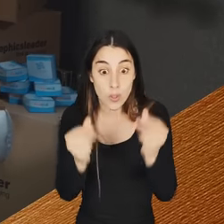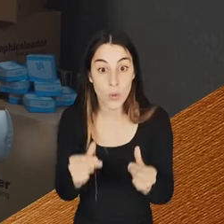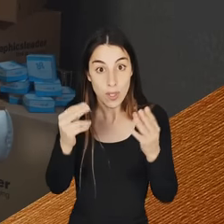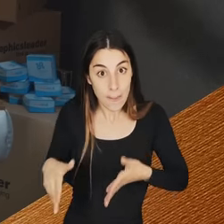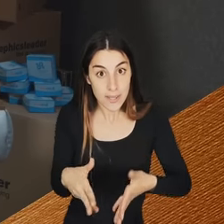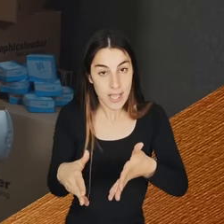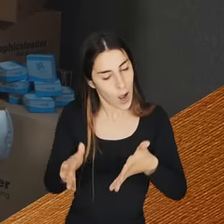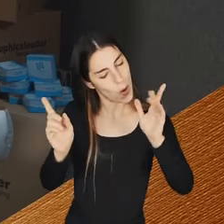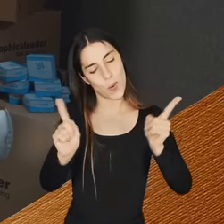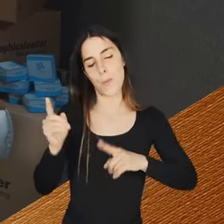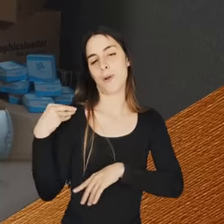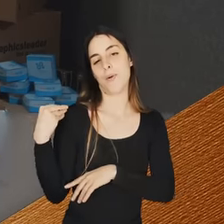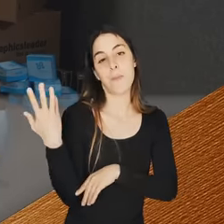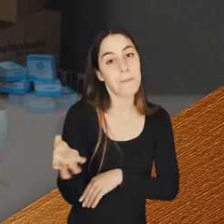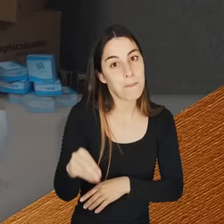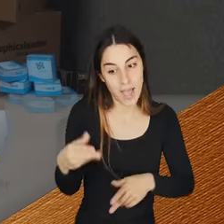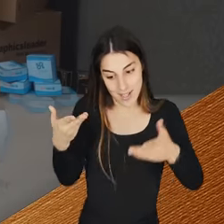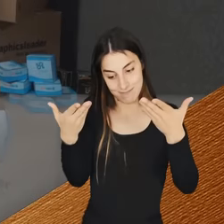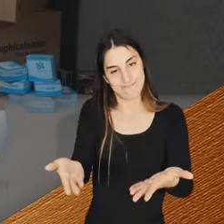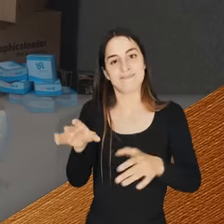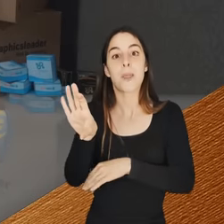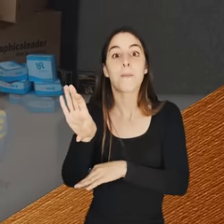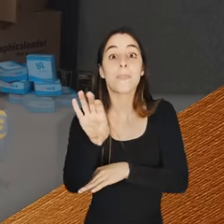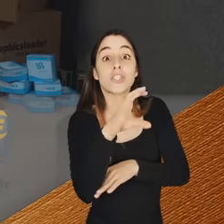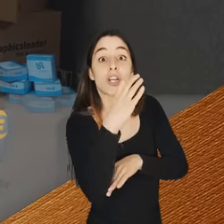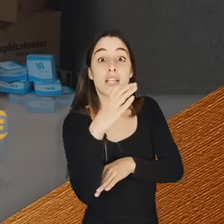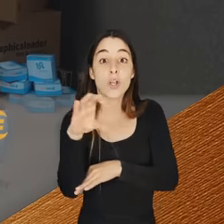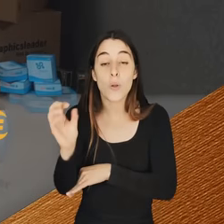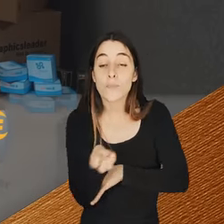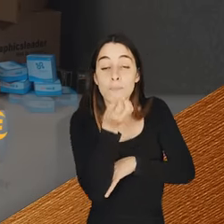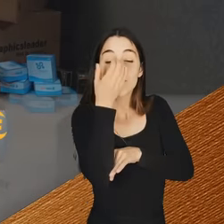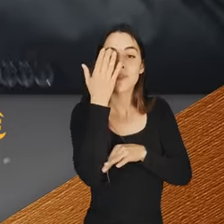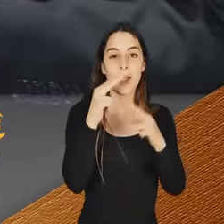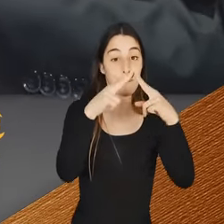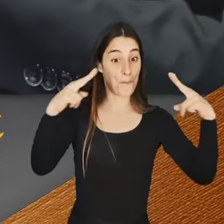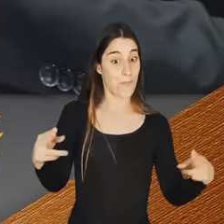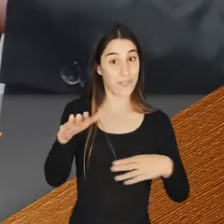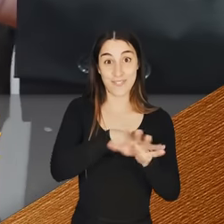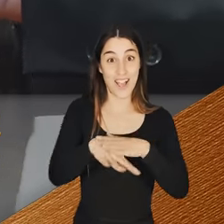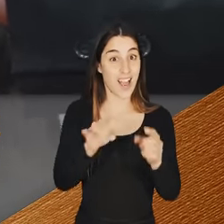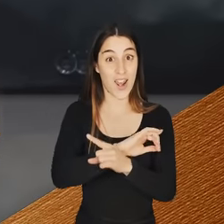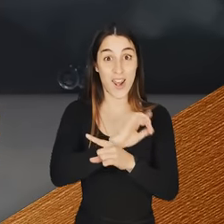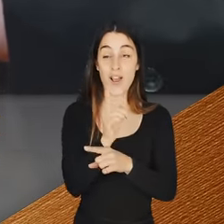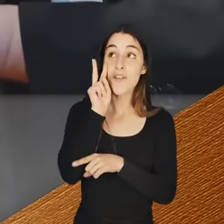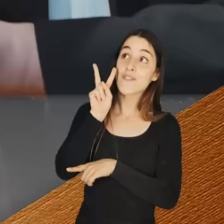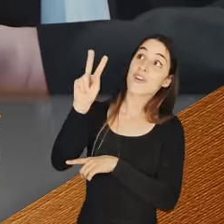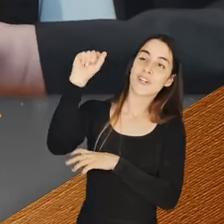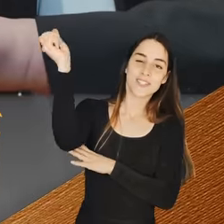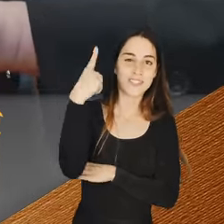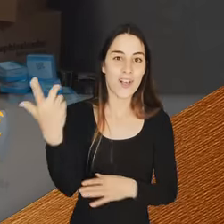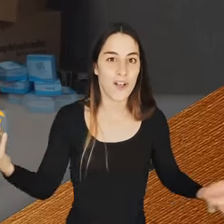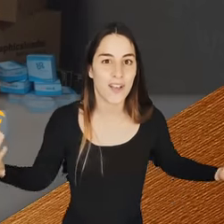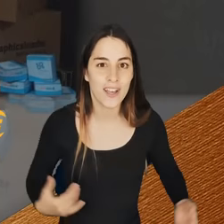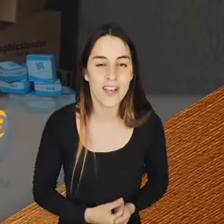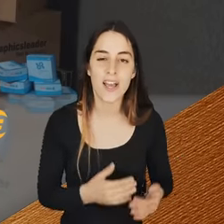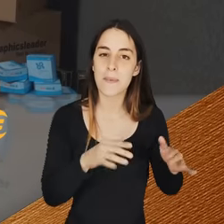mais. Baba de girassol, Babiga e Joana, vai andar a fazer a ponte, olhar para o sol. Mas isso